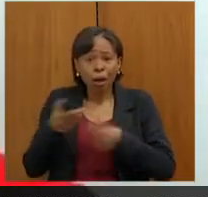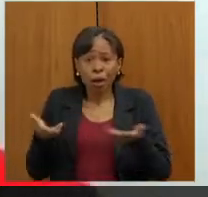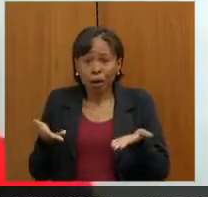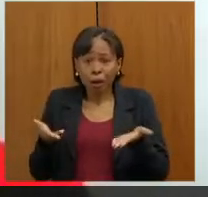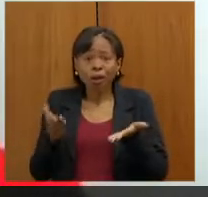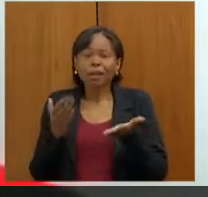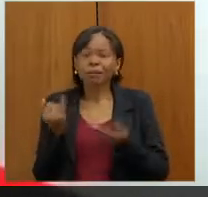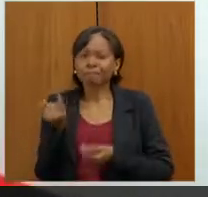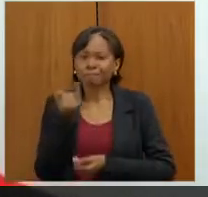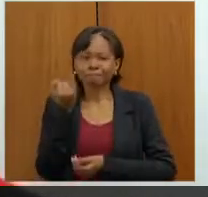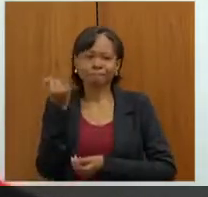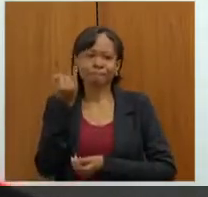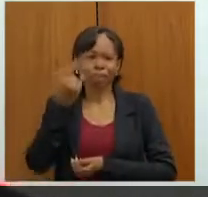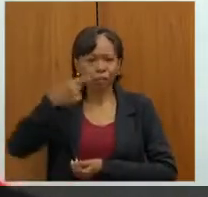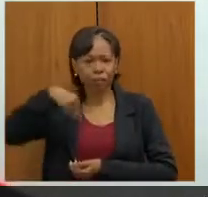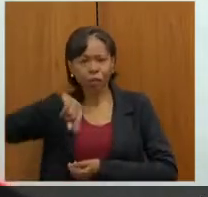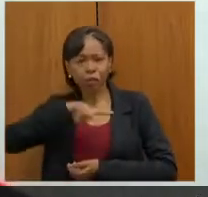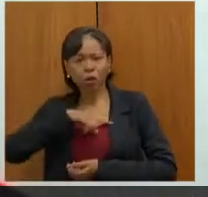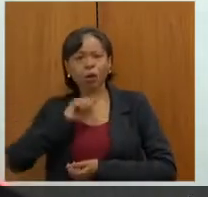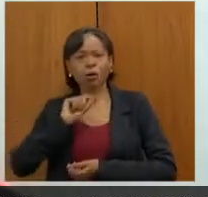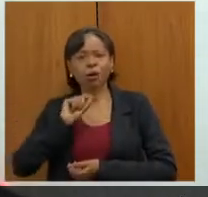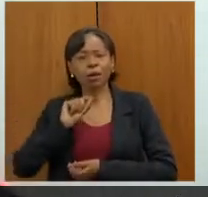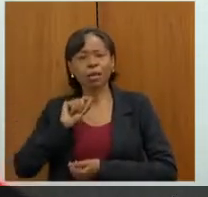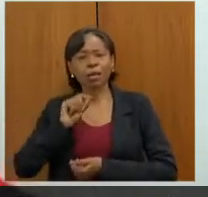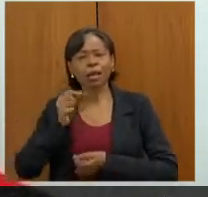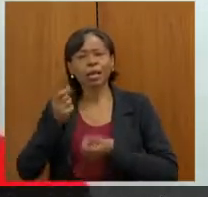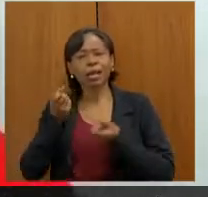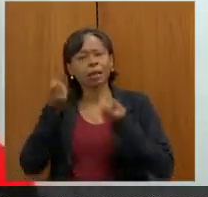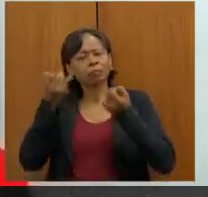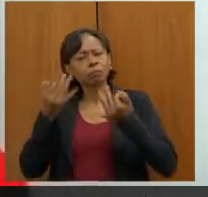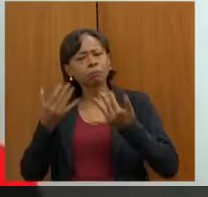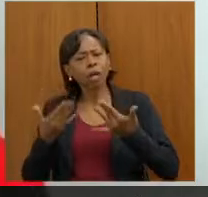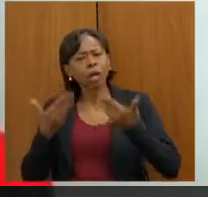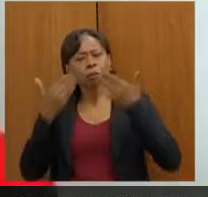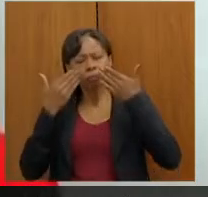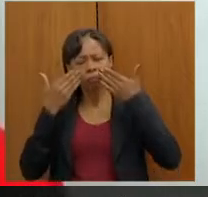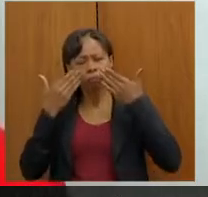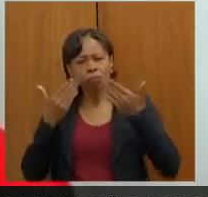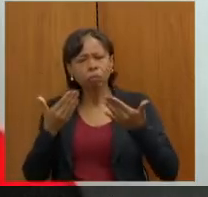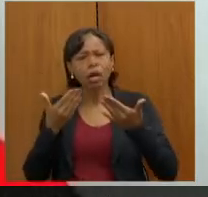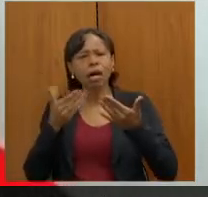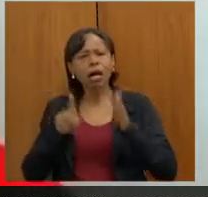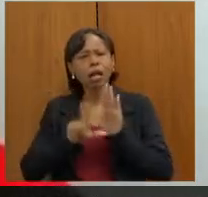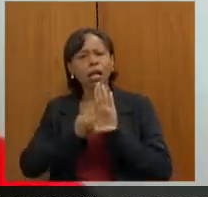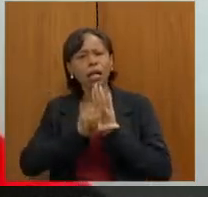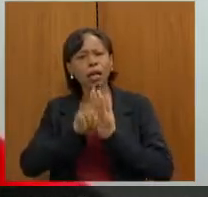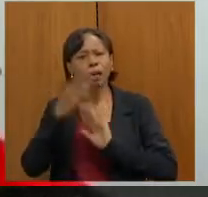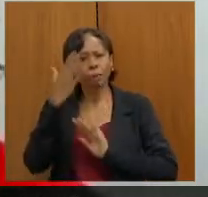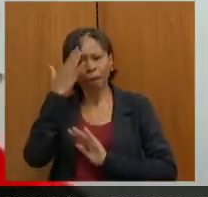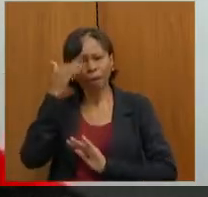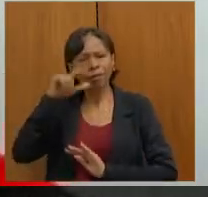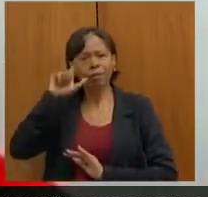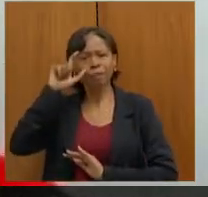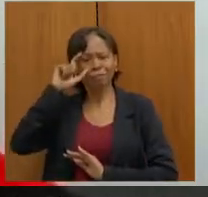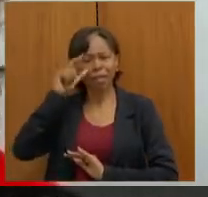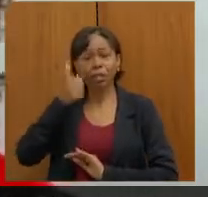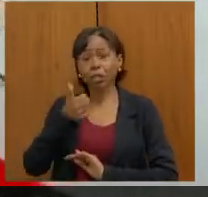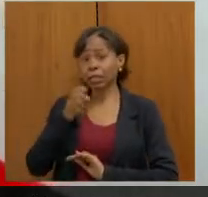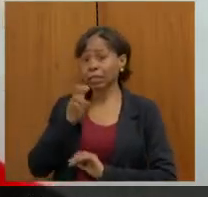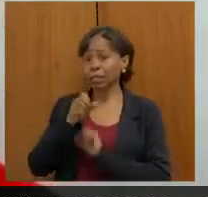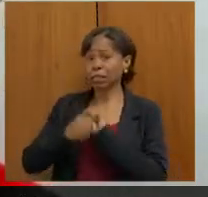faz dimensão aí de 15 anos da Lei Maria da Penha a reconhecer os avanços mas reconhecendo principalmente